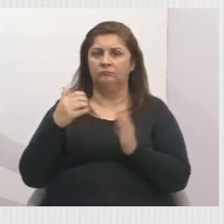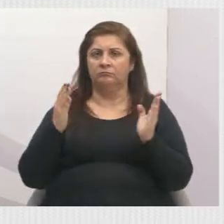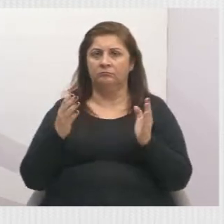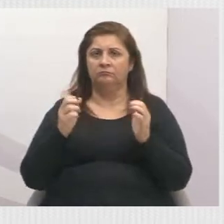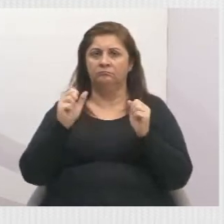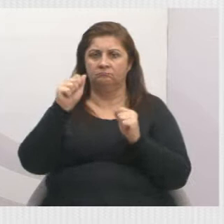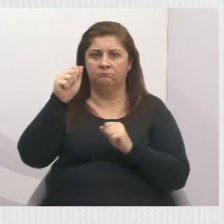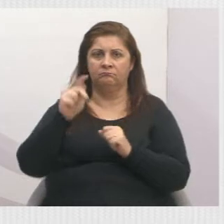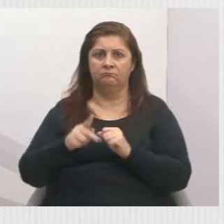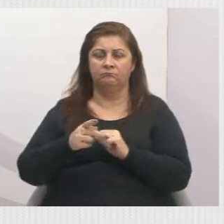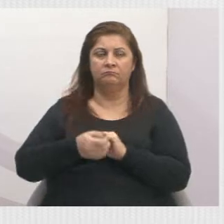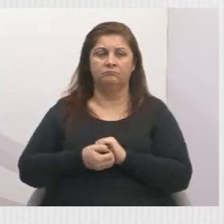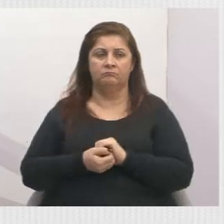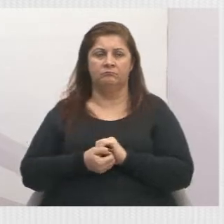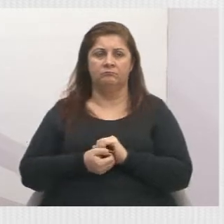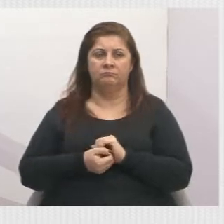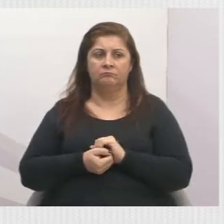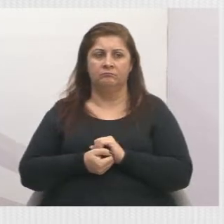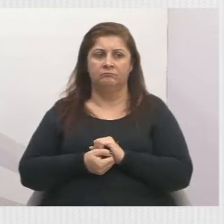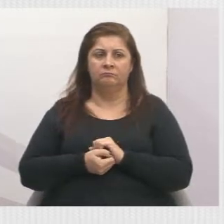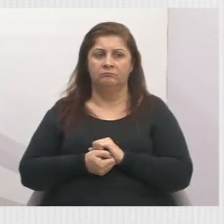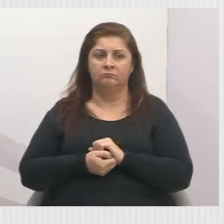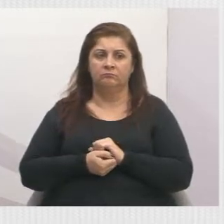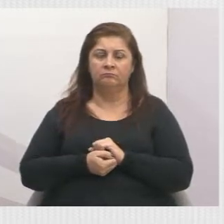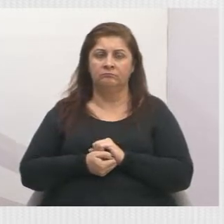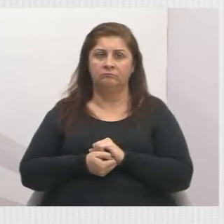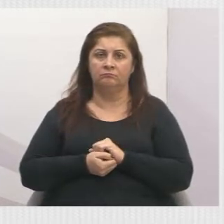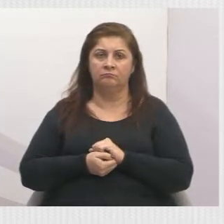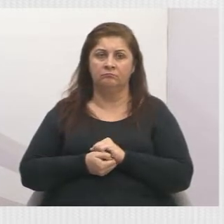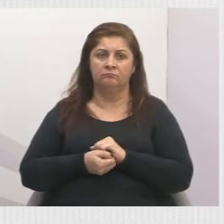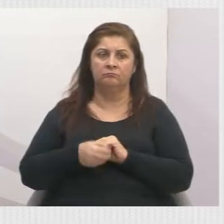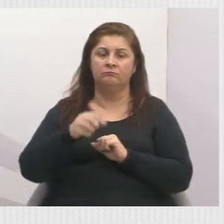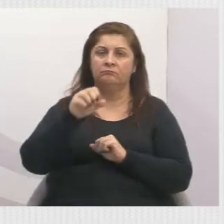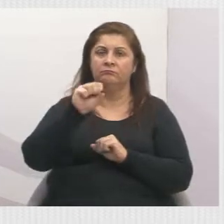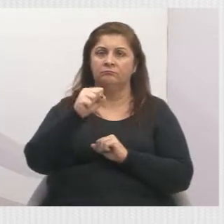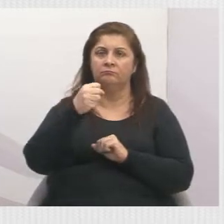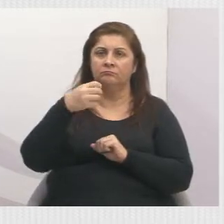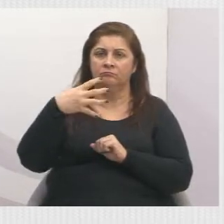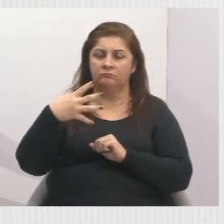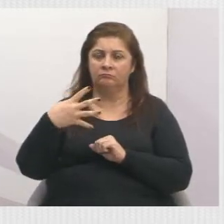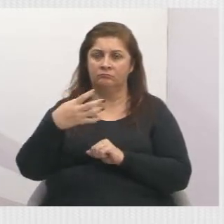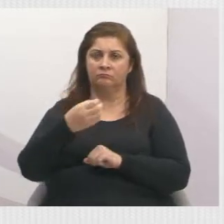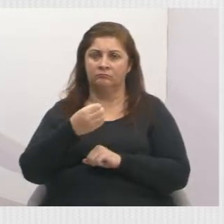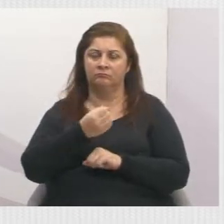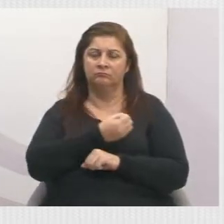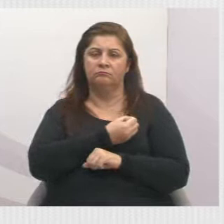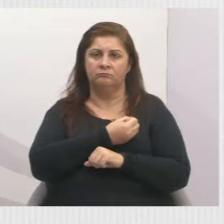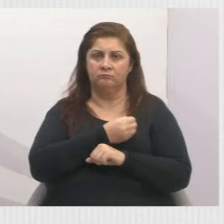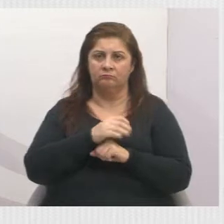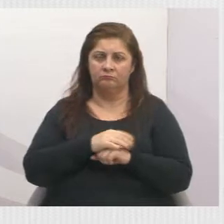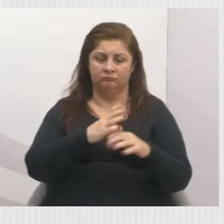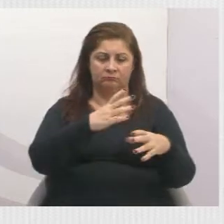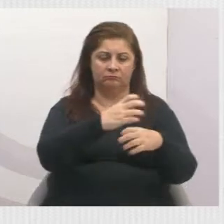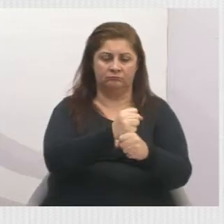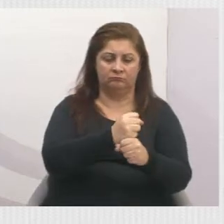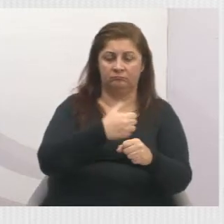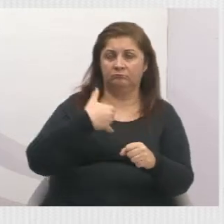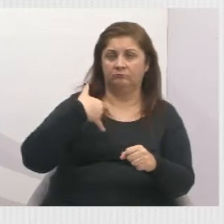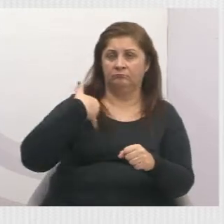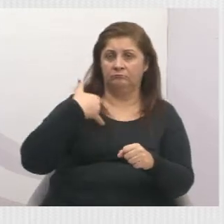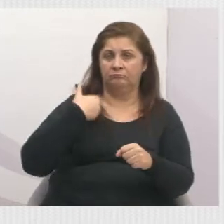poderão pedir essa aposentadoria e terá que fazer 84 pontos, ou seja, a somatória da idade